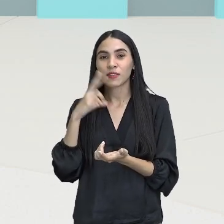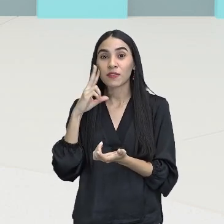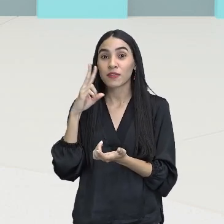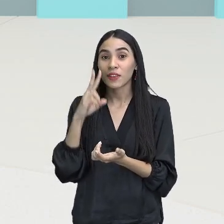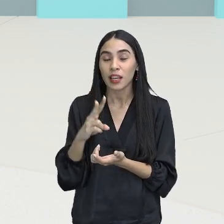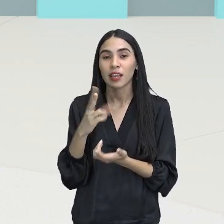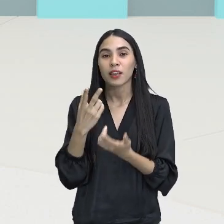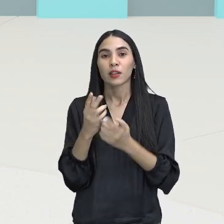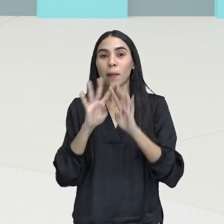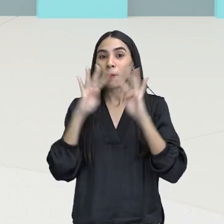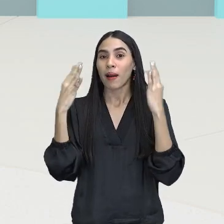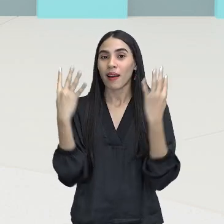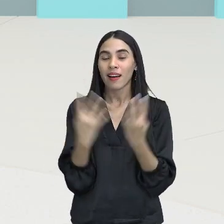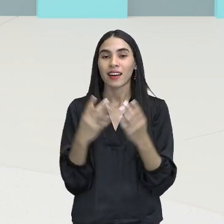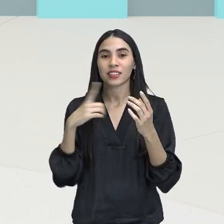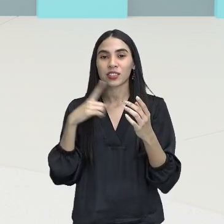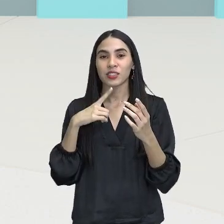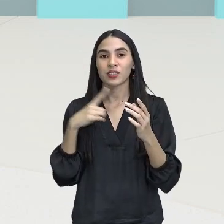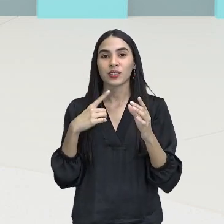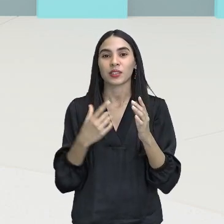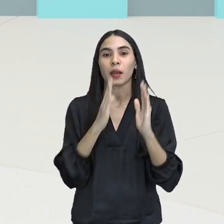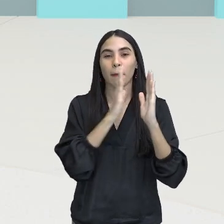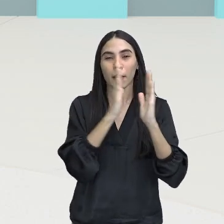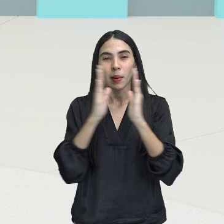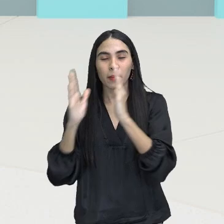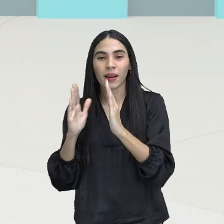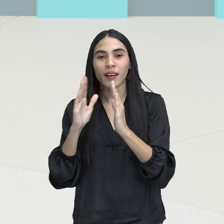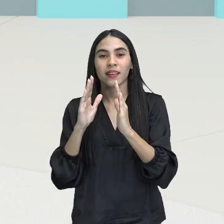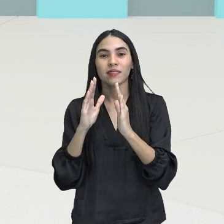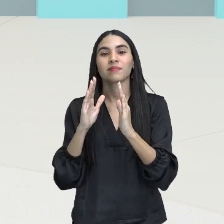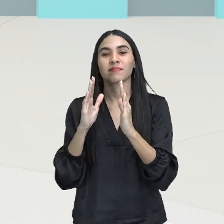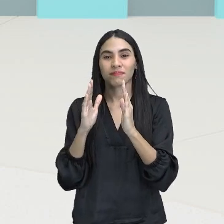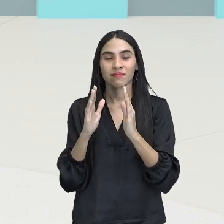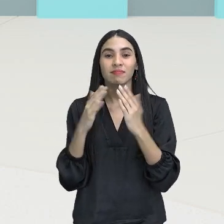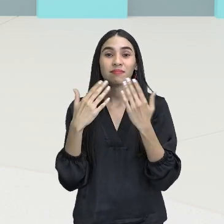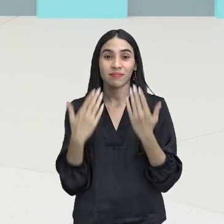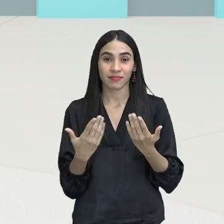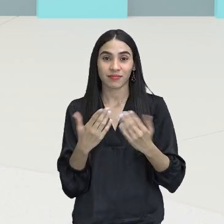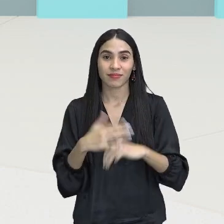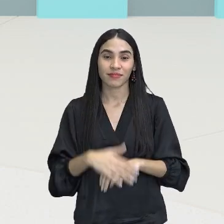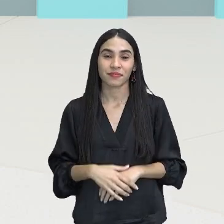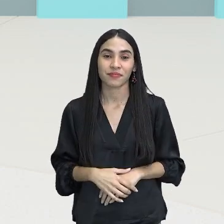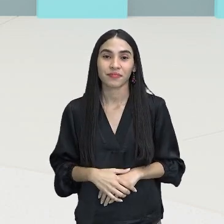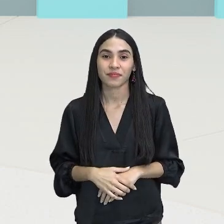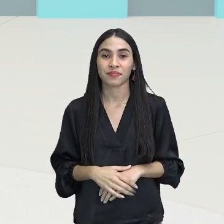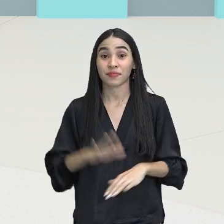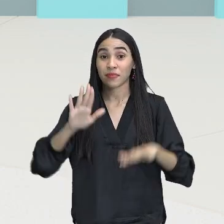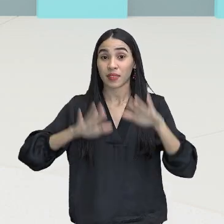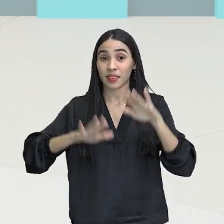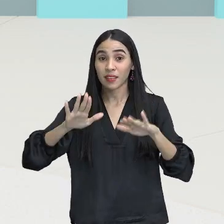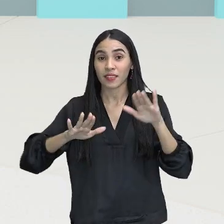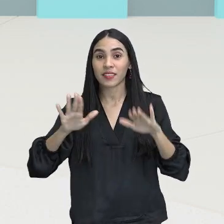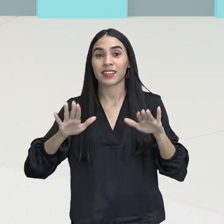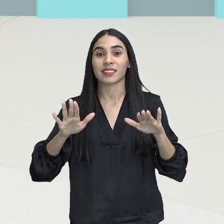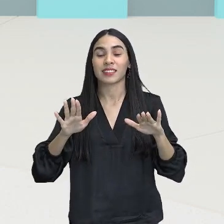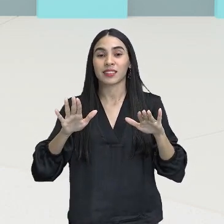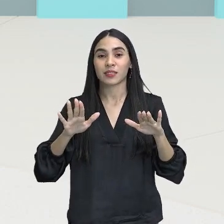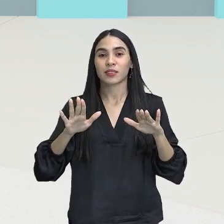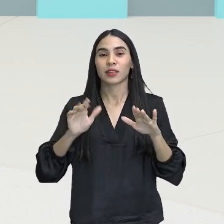bastidores, vinham as separações de cenas. Então, muitas coisas que